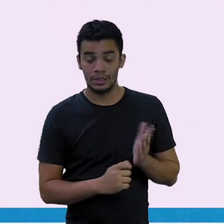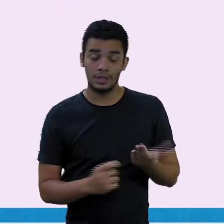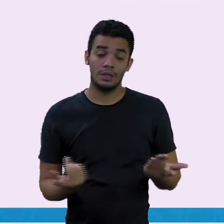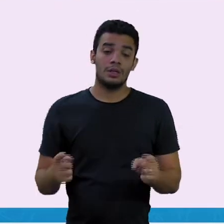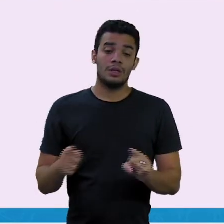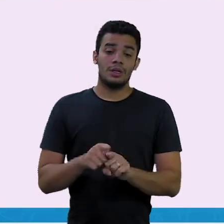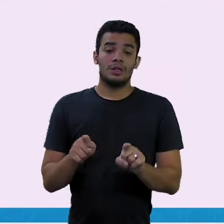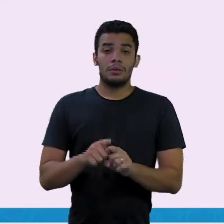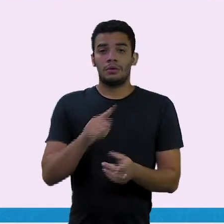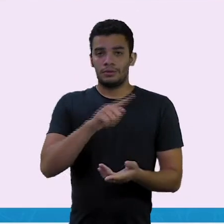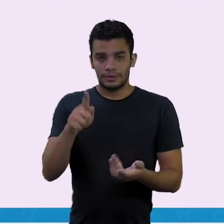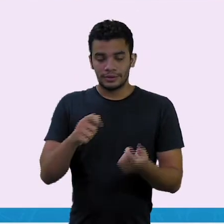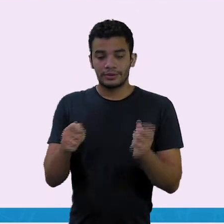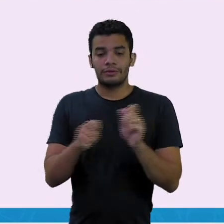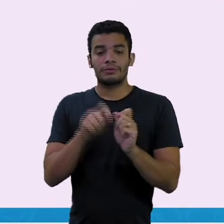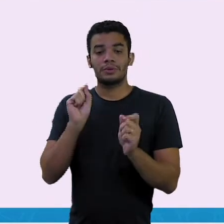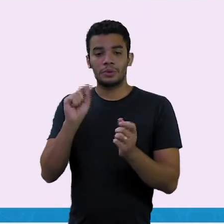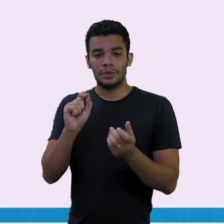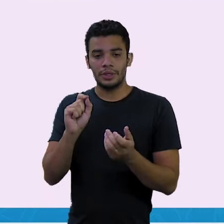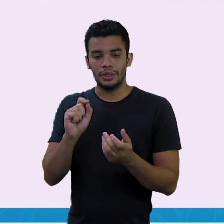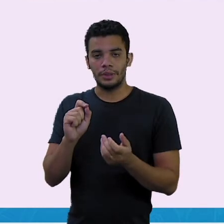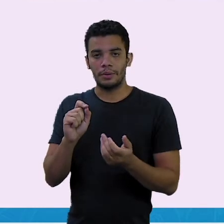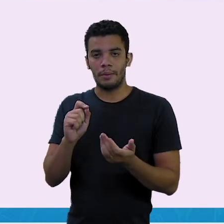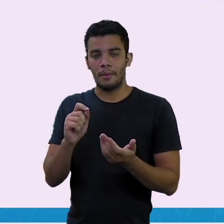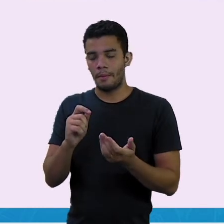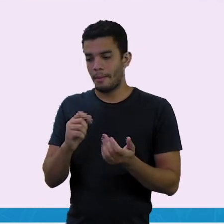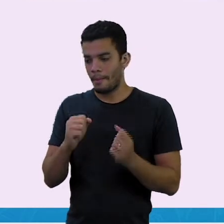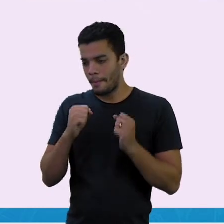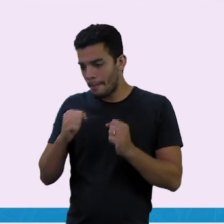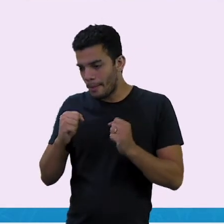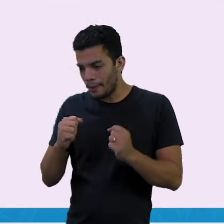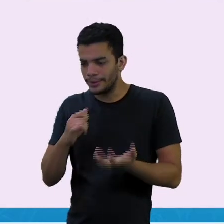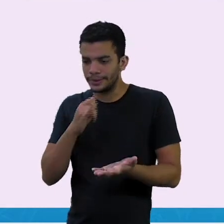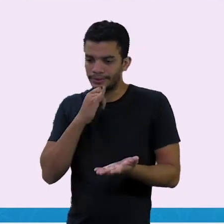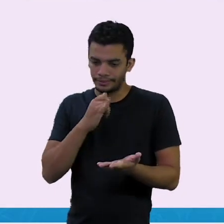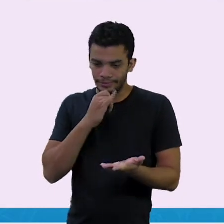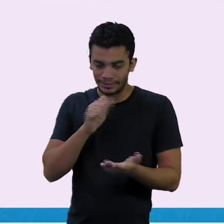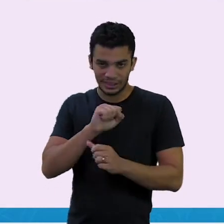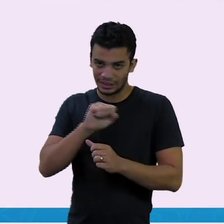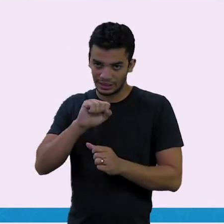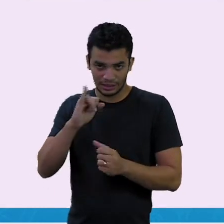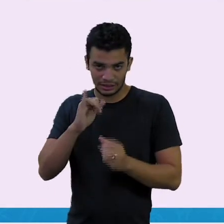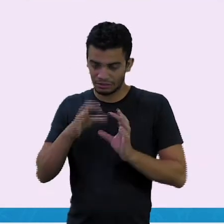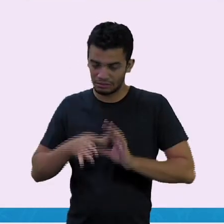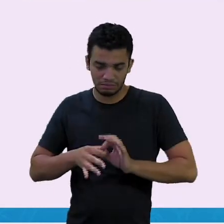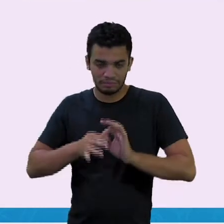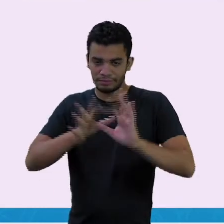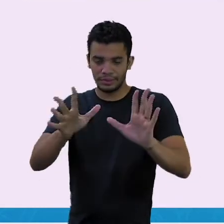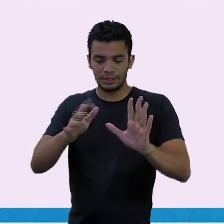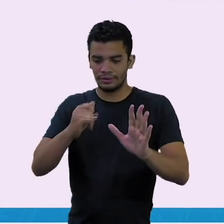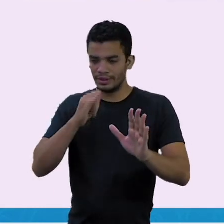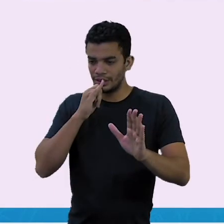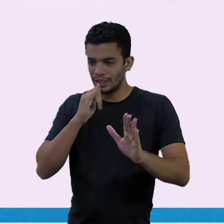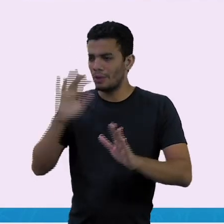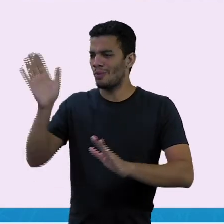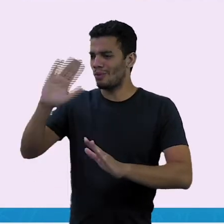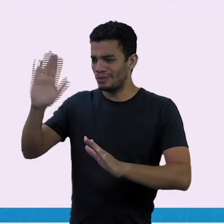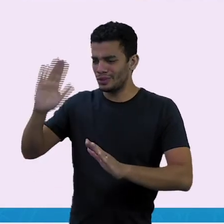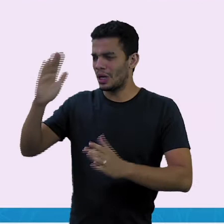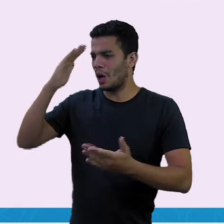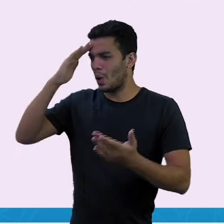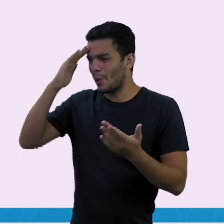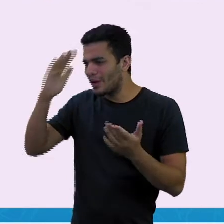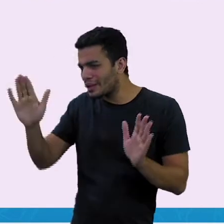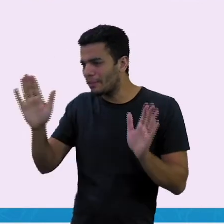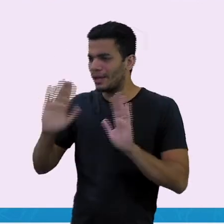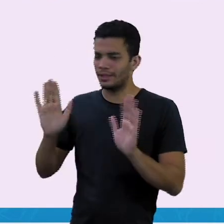se despediu com abraços, mas cada um tem a sua característica, né? Cada bilhete é de uma forma.